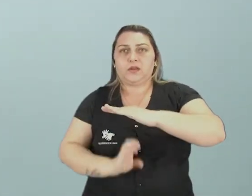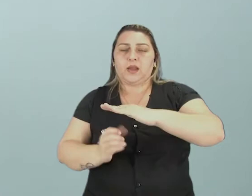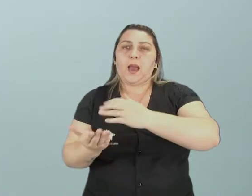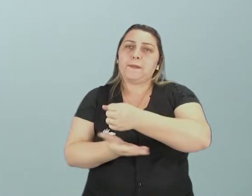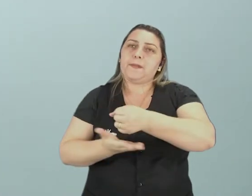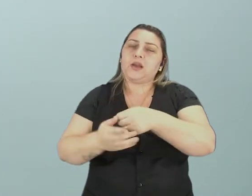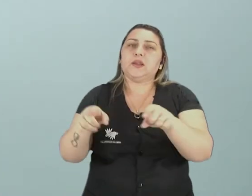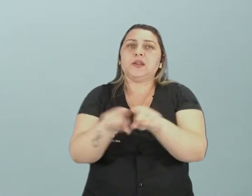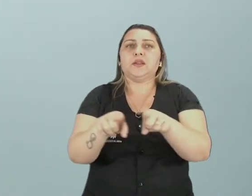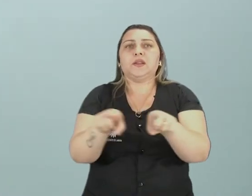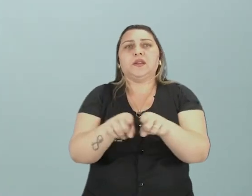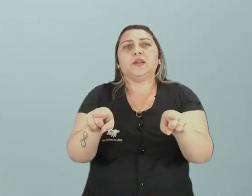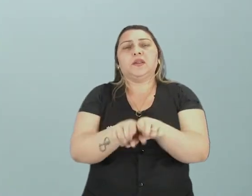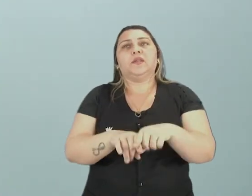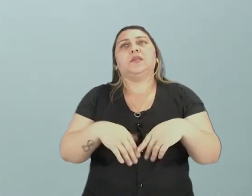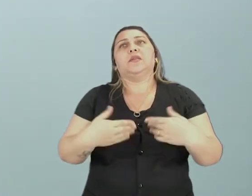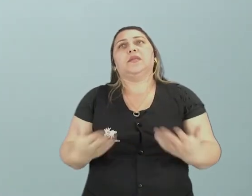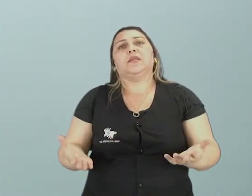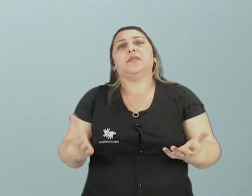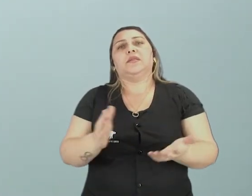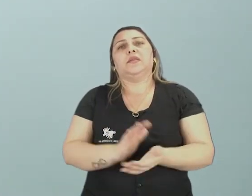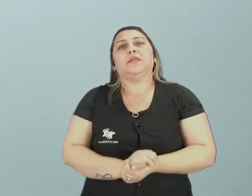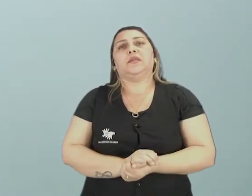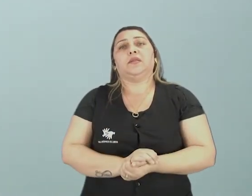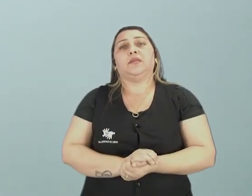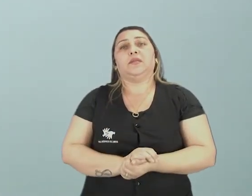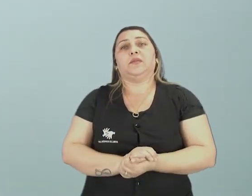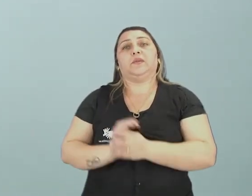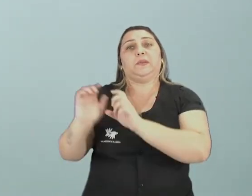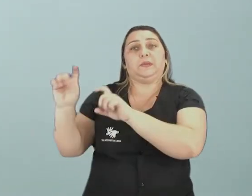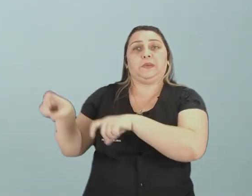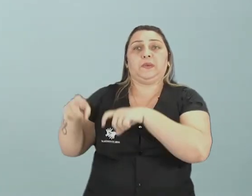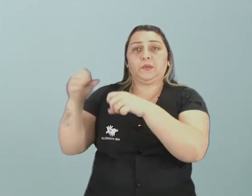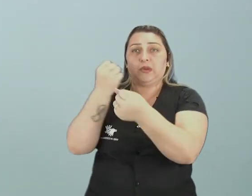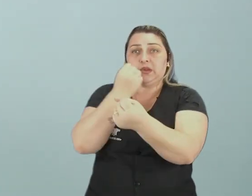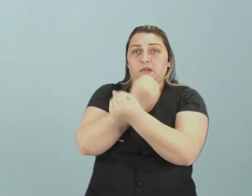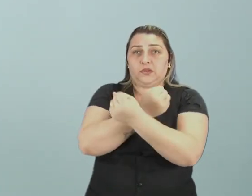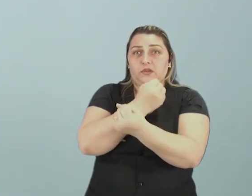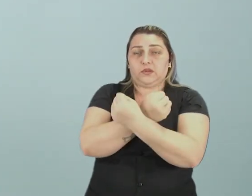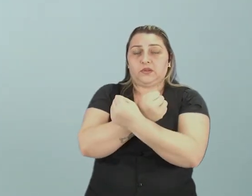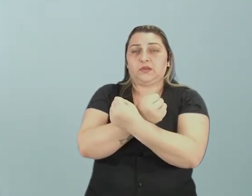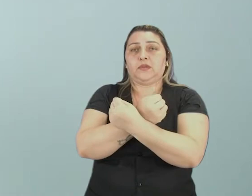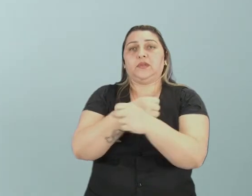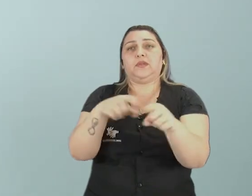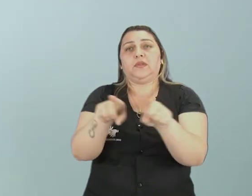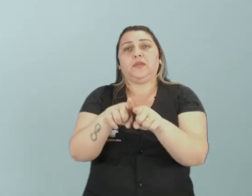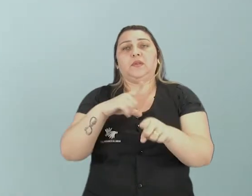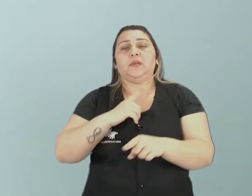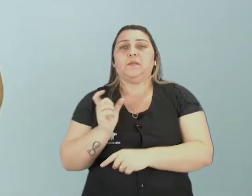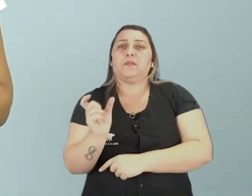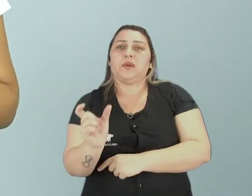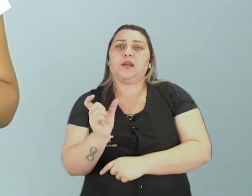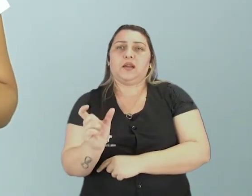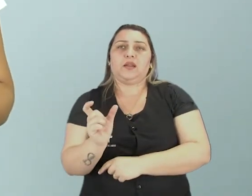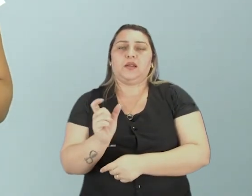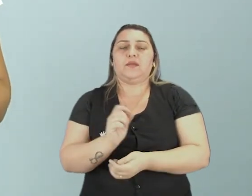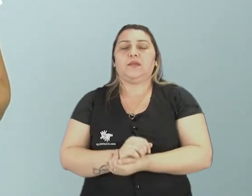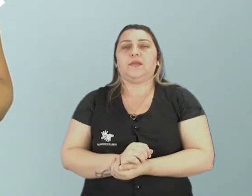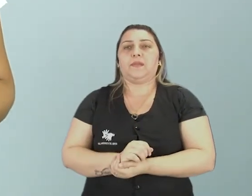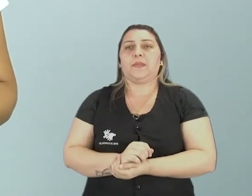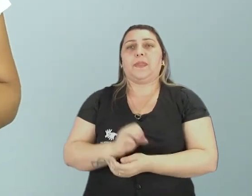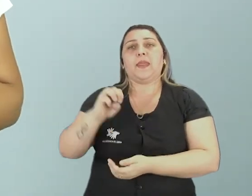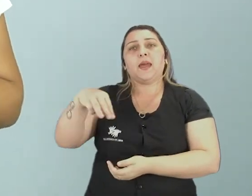base também vem ser a quem? Vem ser os camponeses e os escravos, né? Tem até uma palavra aqui muito interessante